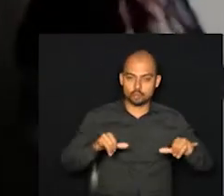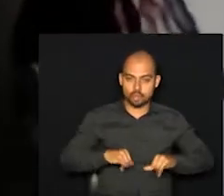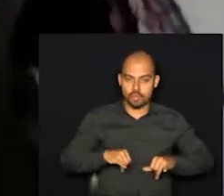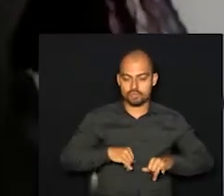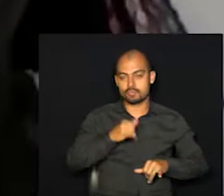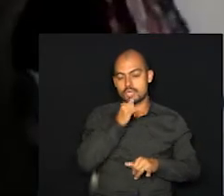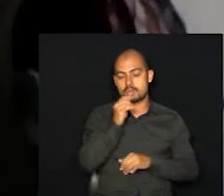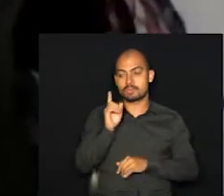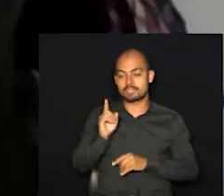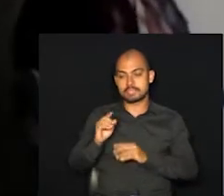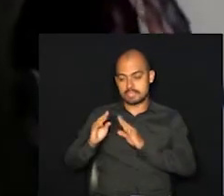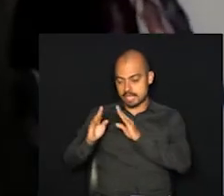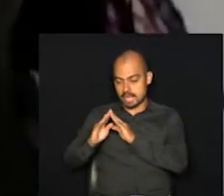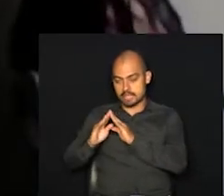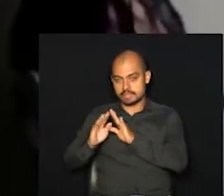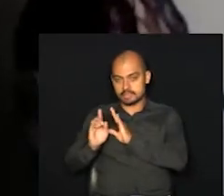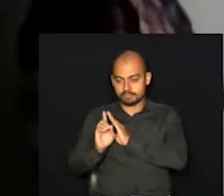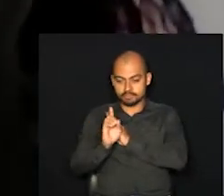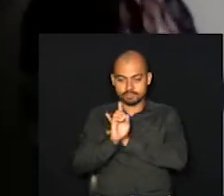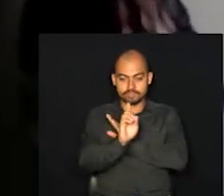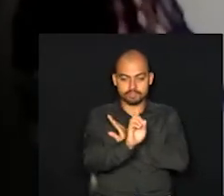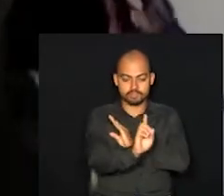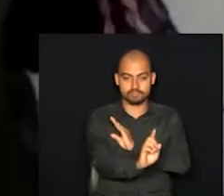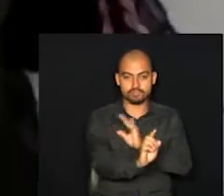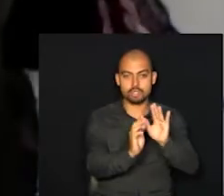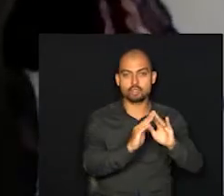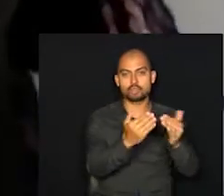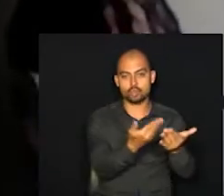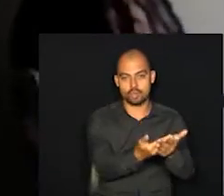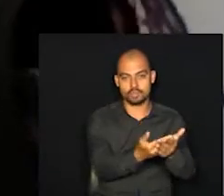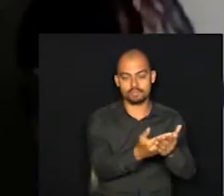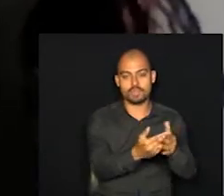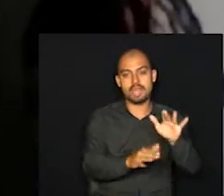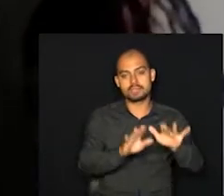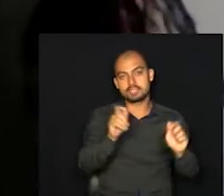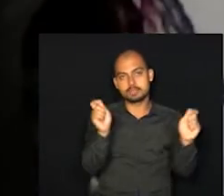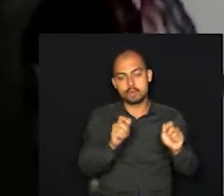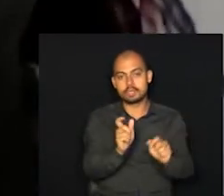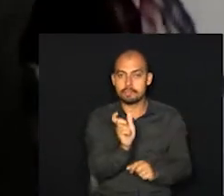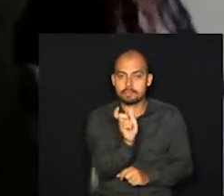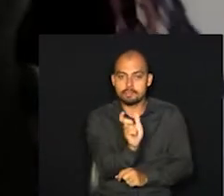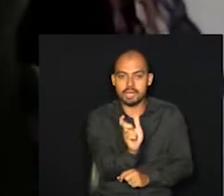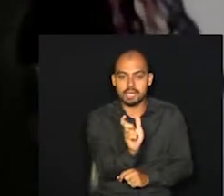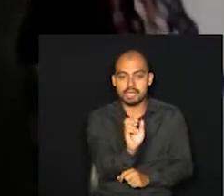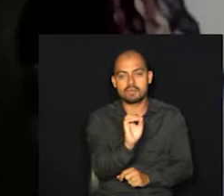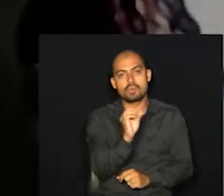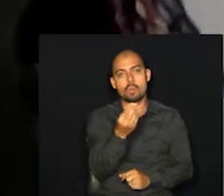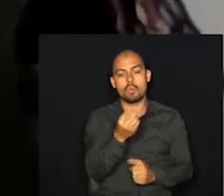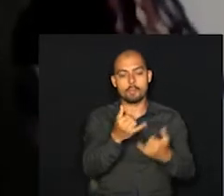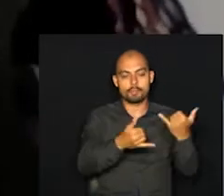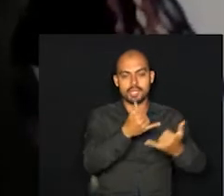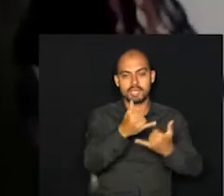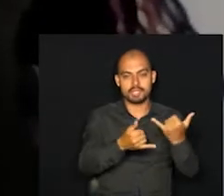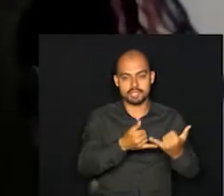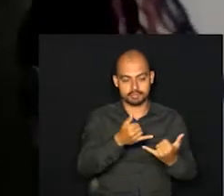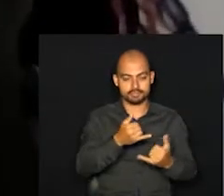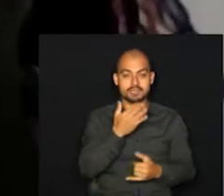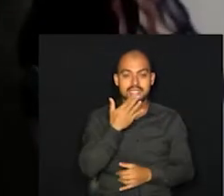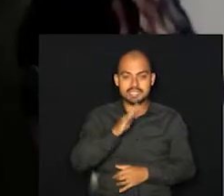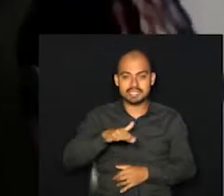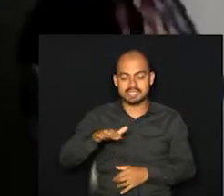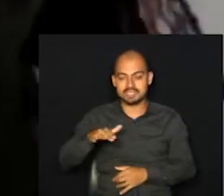Porque pode ser que nem nós falamos, com uma palavra, com uma brincadeira, as crianças elas já se veem diferentes e dependendo da criação que ela